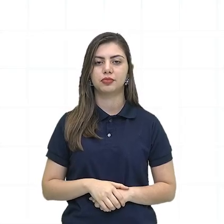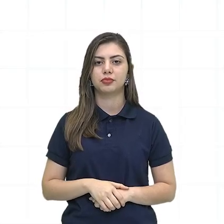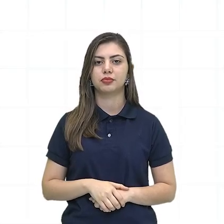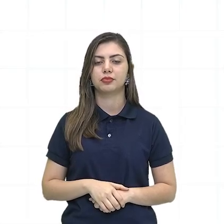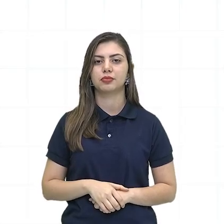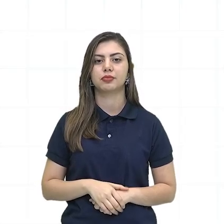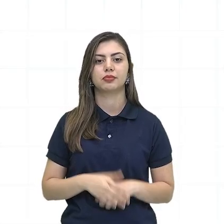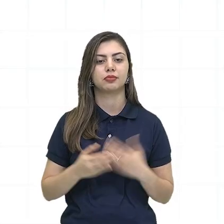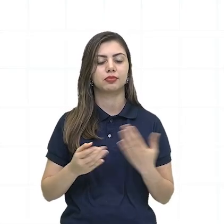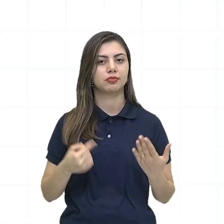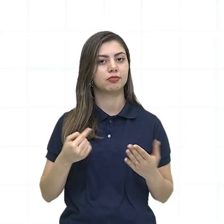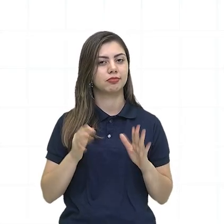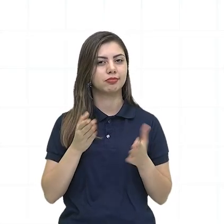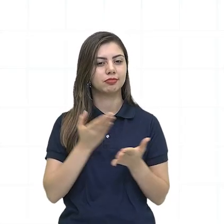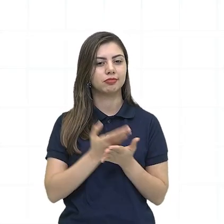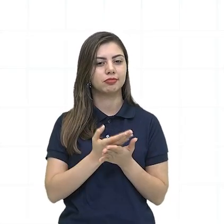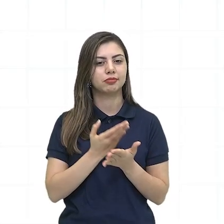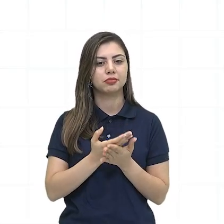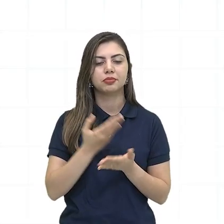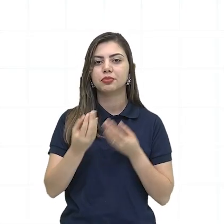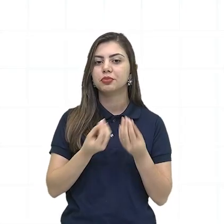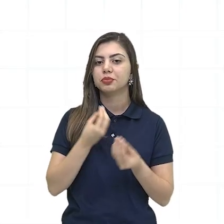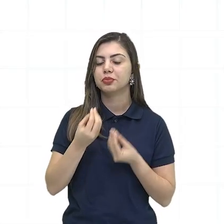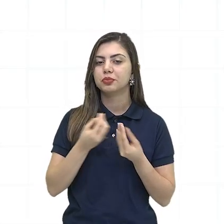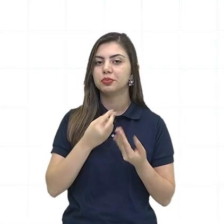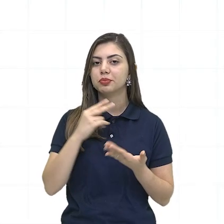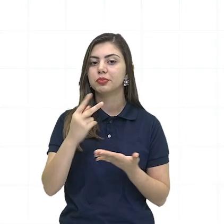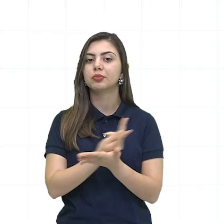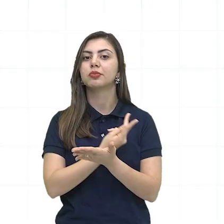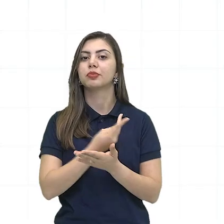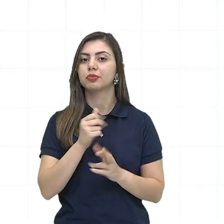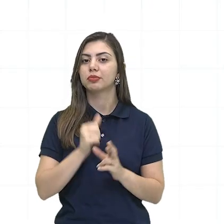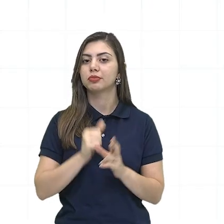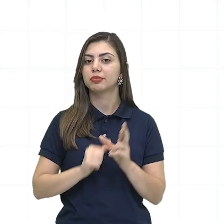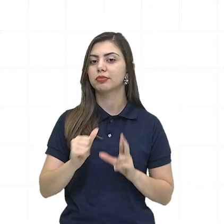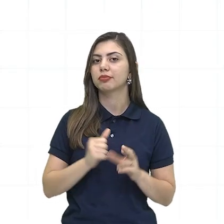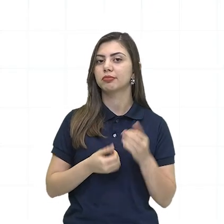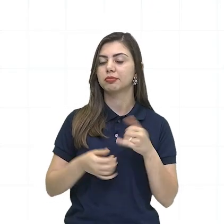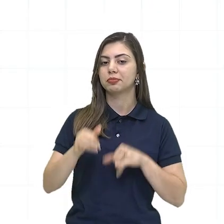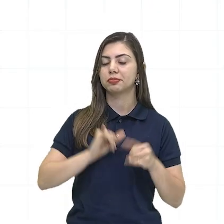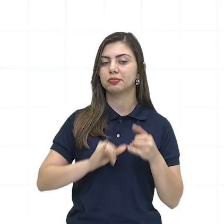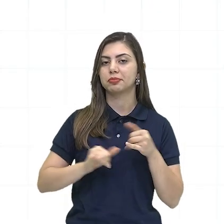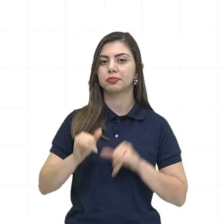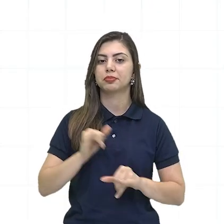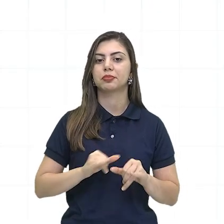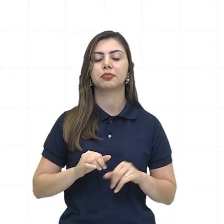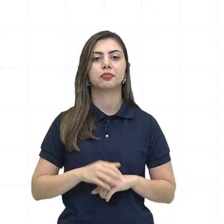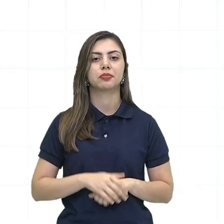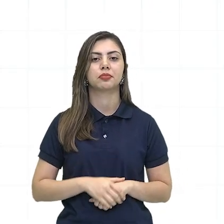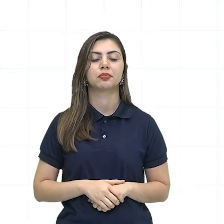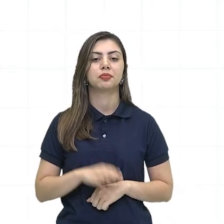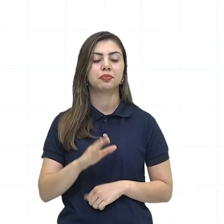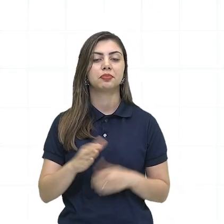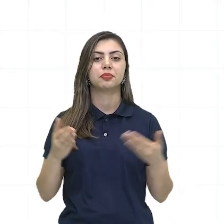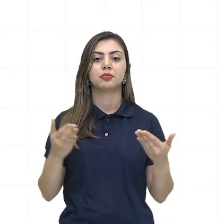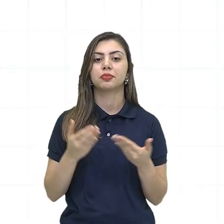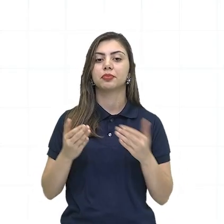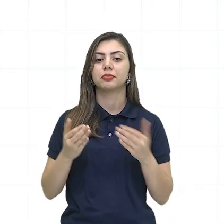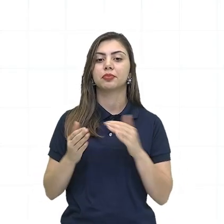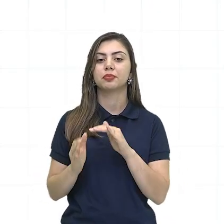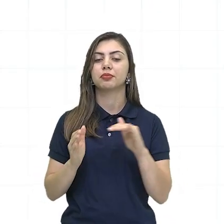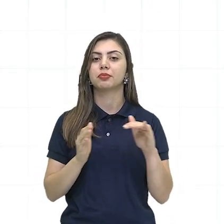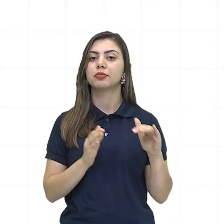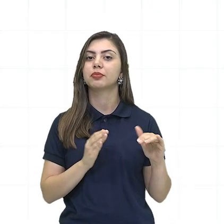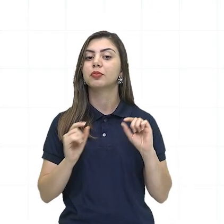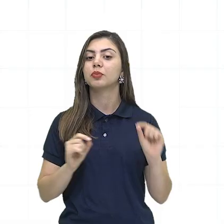nós vimos as evidências de quando ocorre uma reação química. E aí nós passamos agora para os tipos